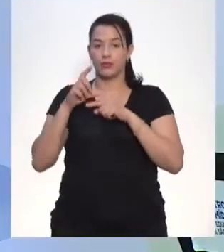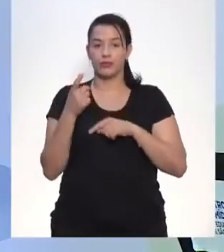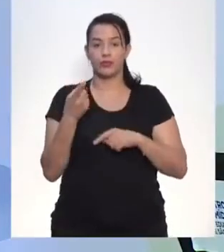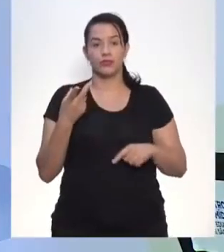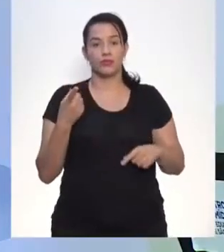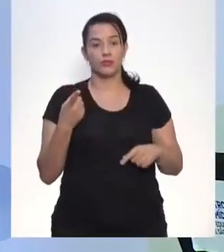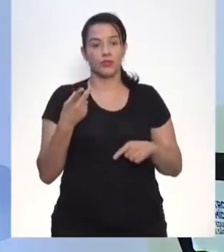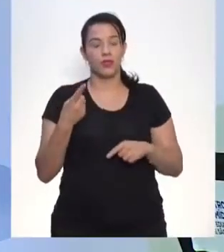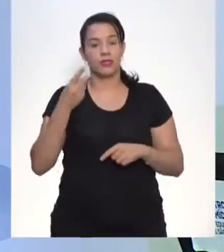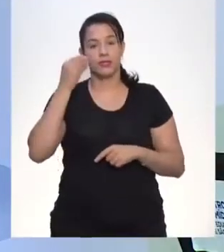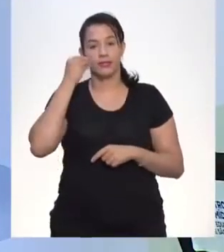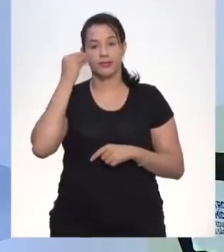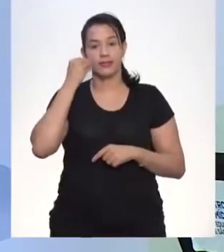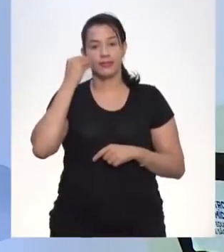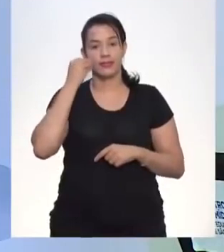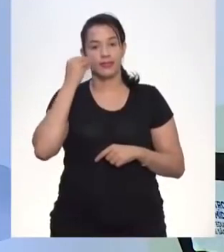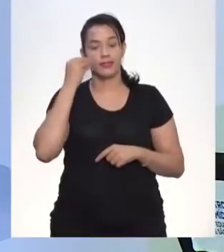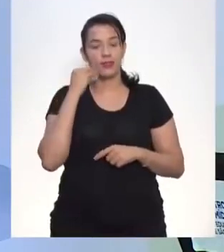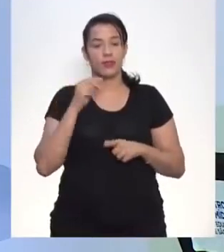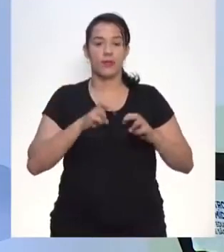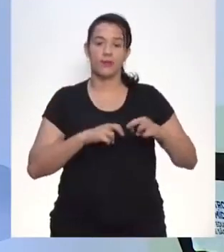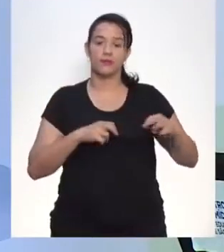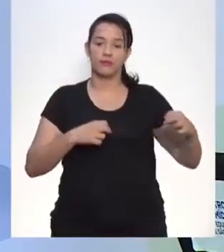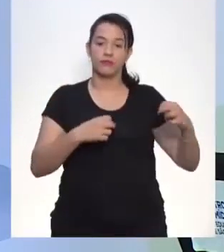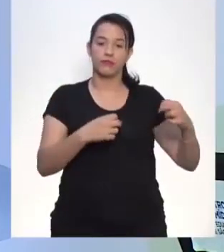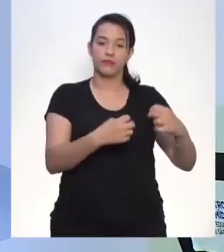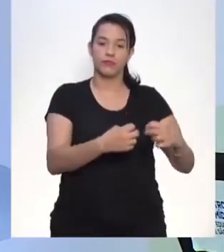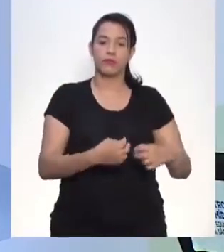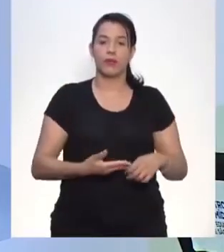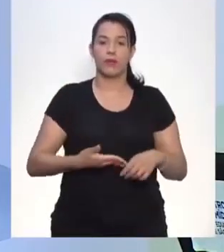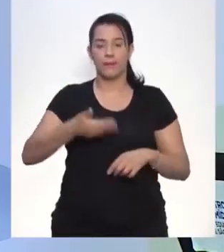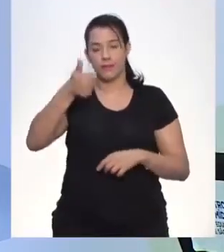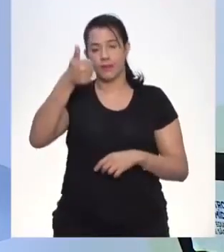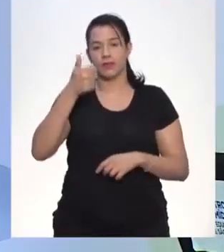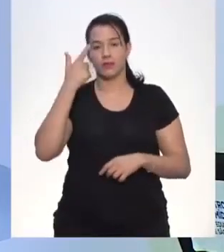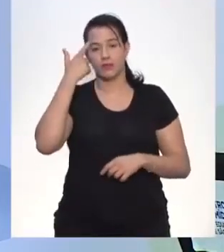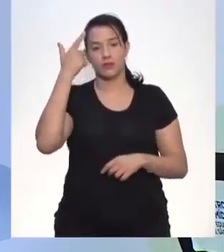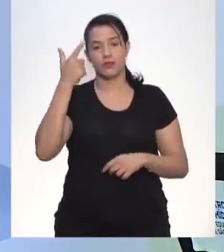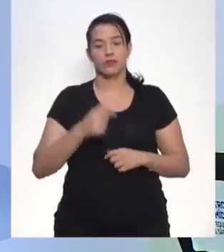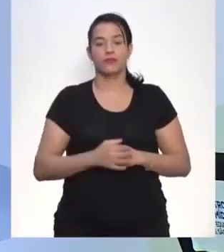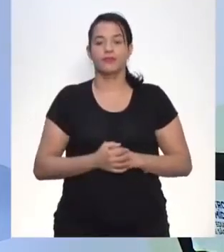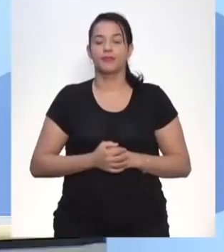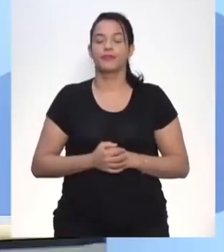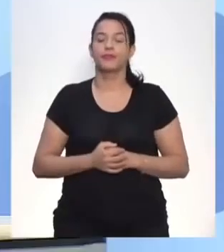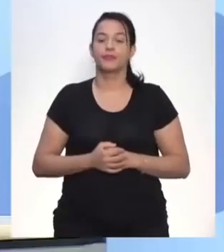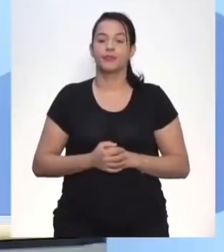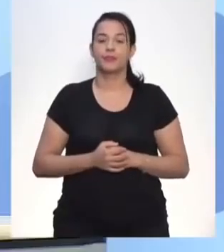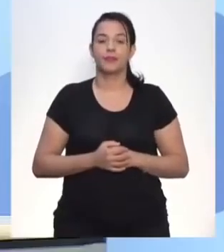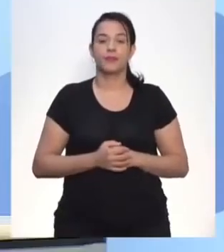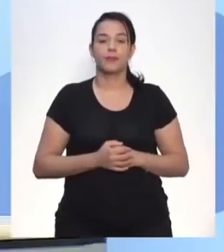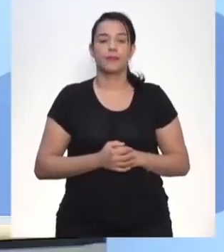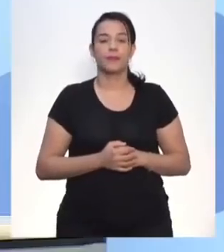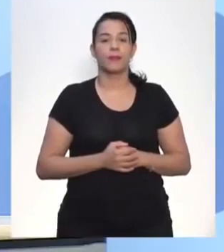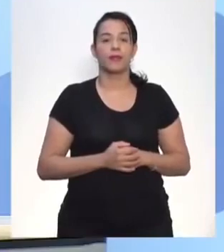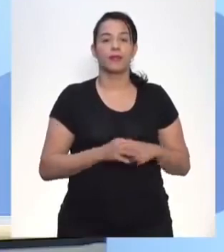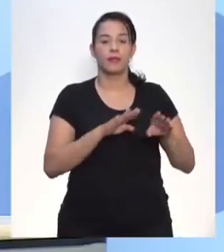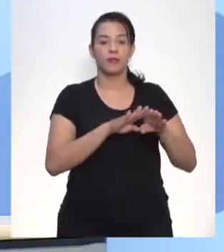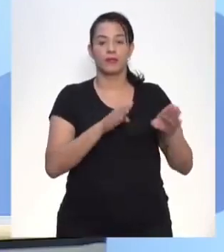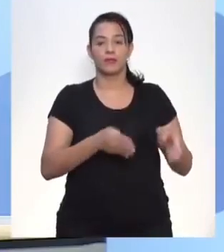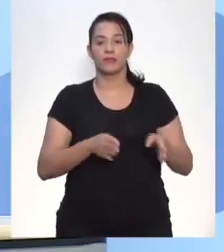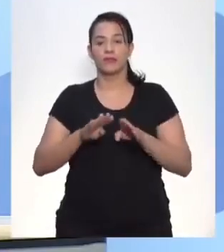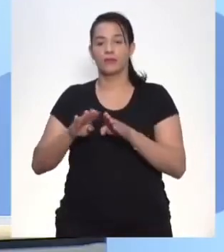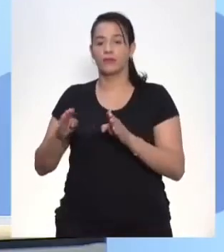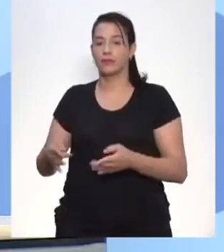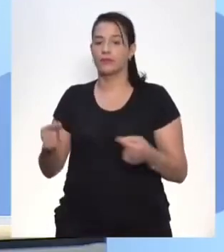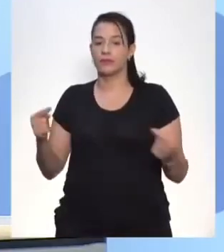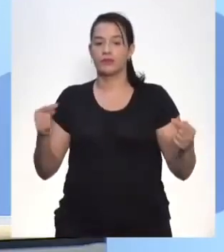seria tentar colocar 12 pessoas seria a melhor ideia, né? Que inclusive seguiria os padrões que foram colocados para a festa. Isso